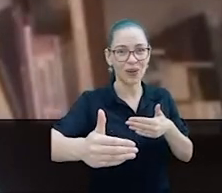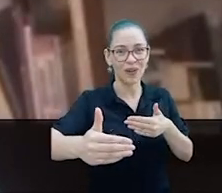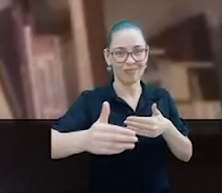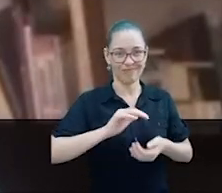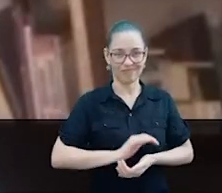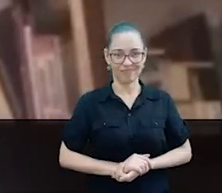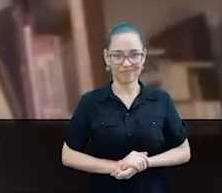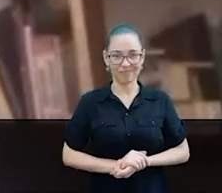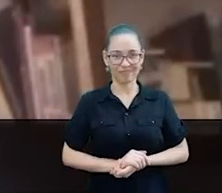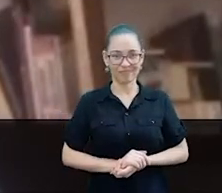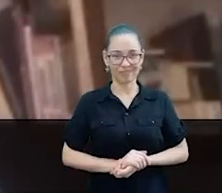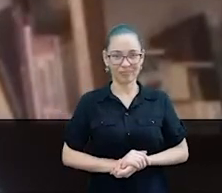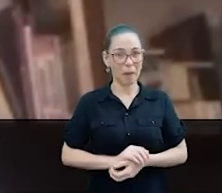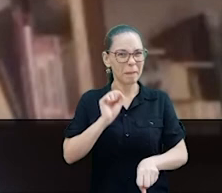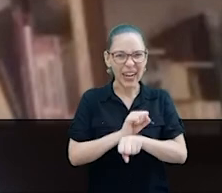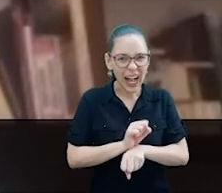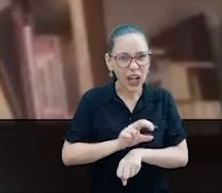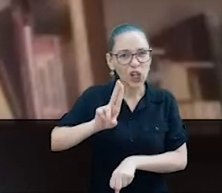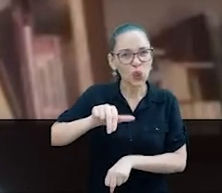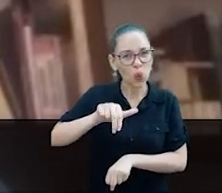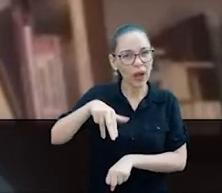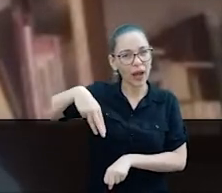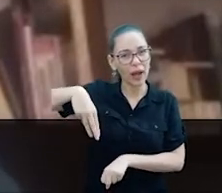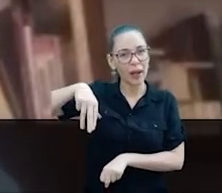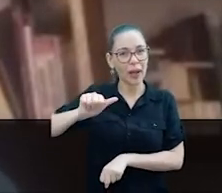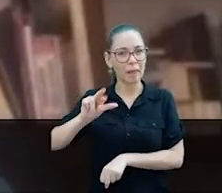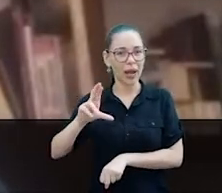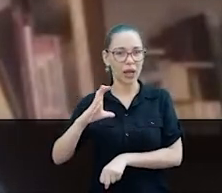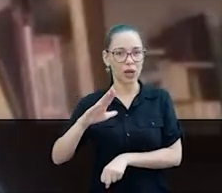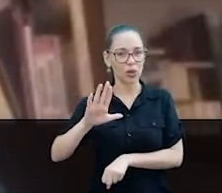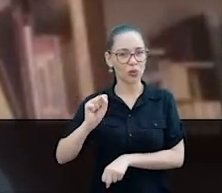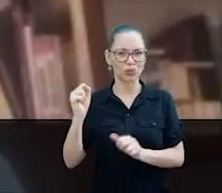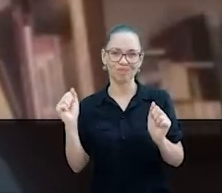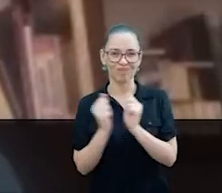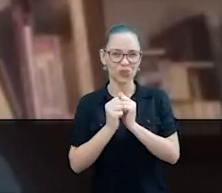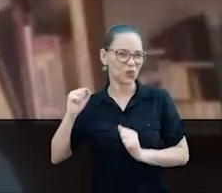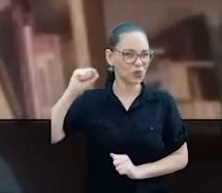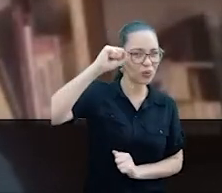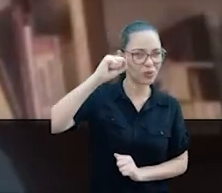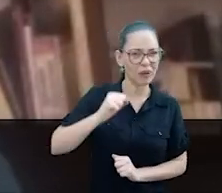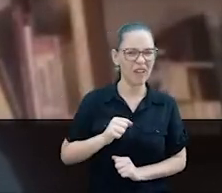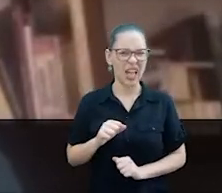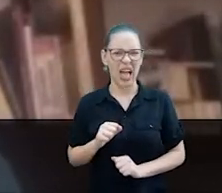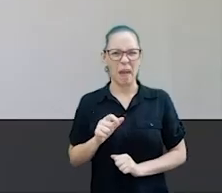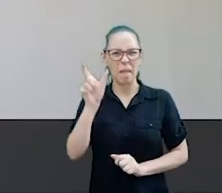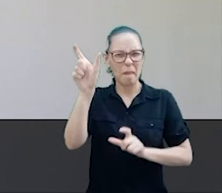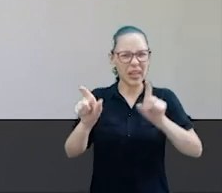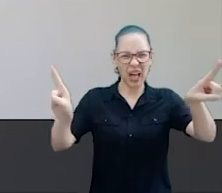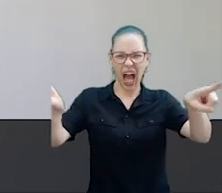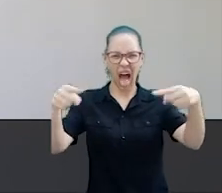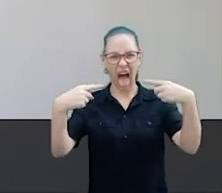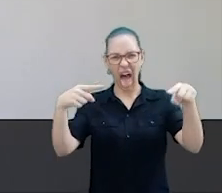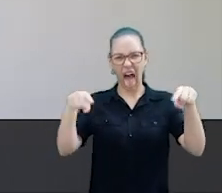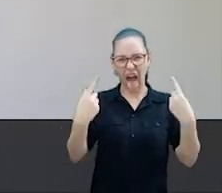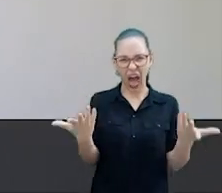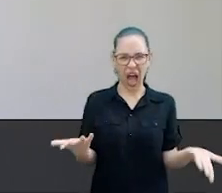dados, porque o tempo não para, o tempo não para. Marcos Vinícius, presente. A